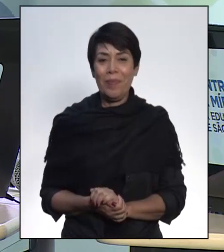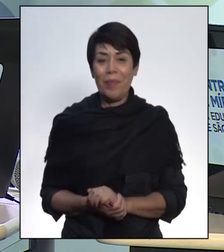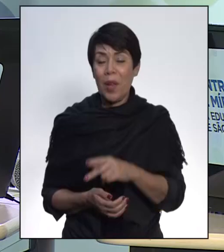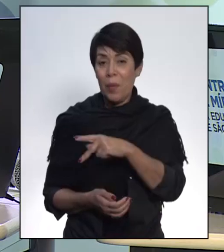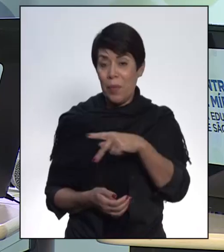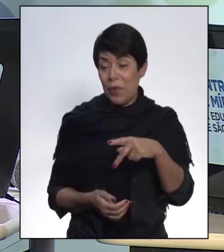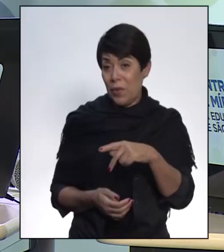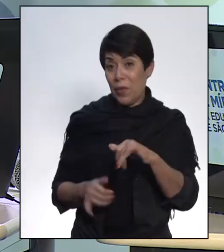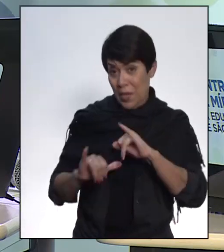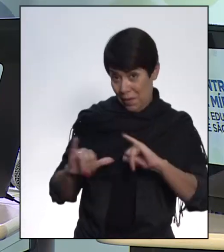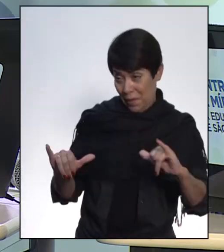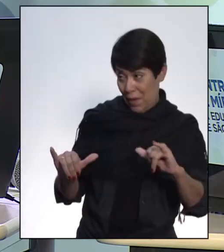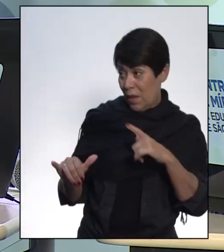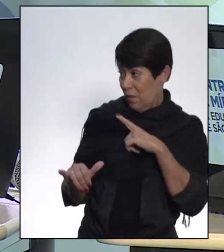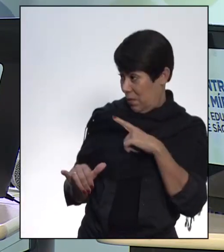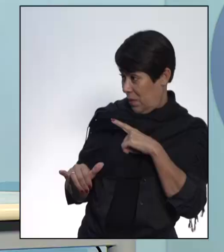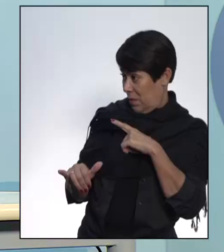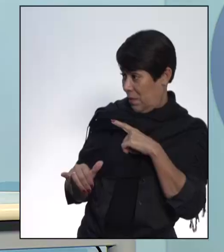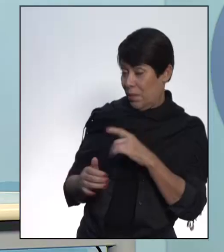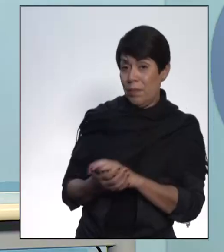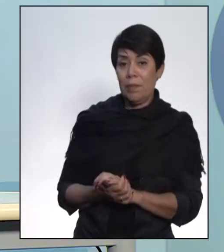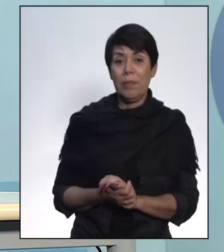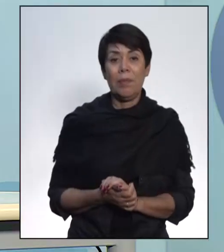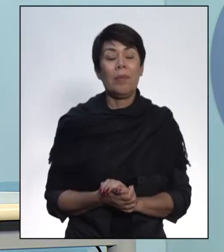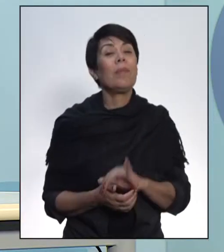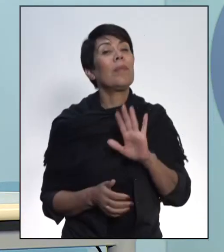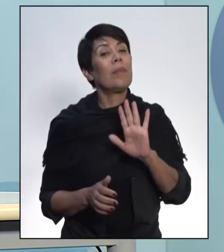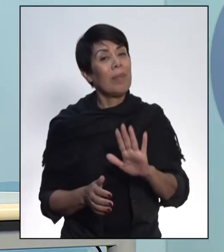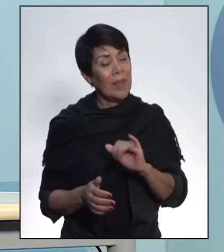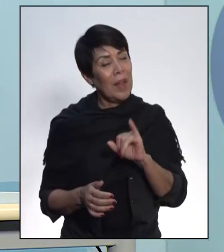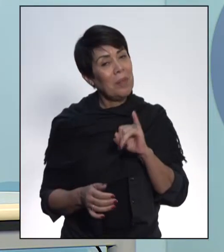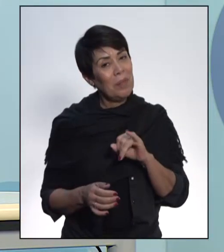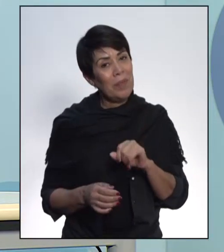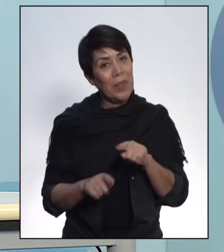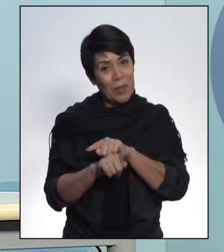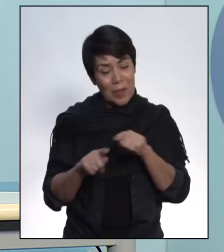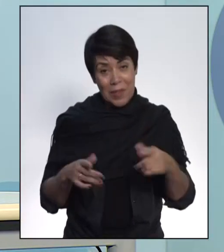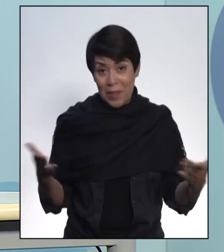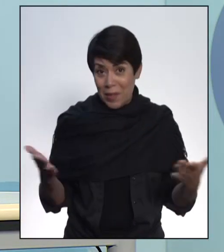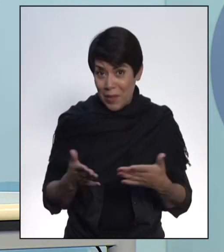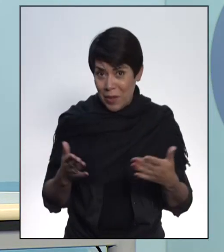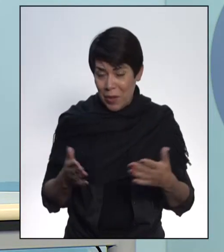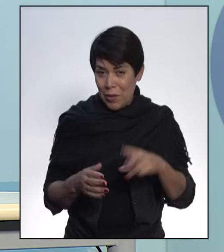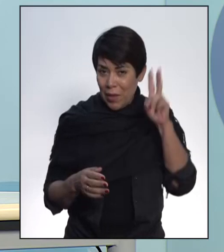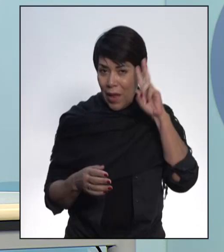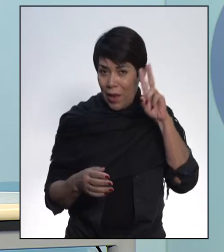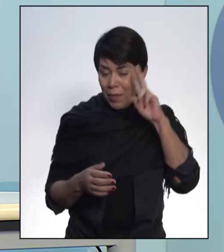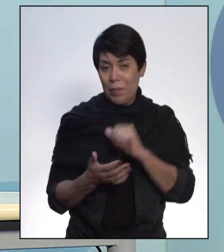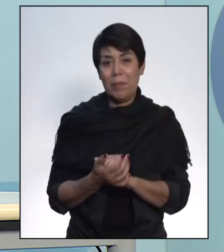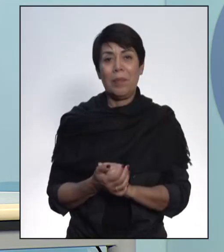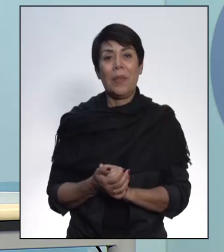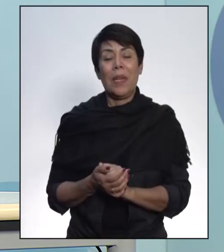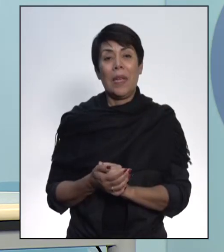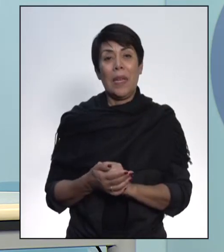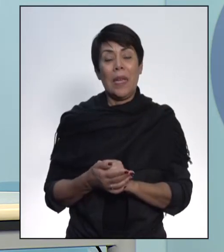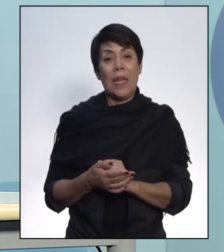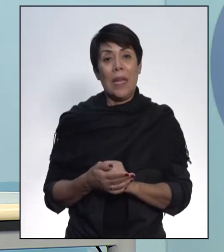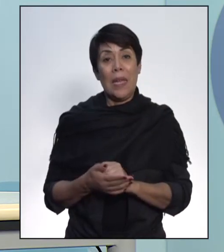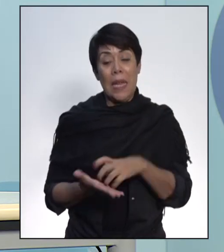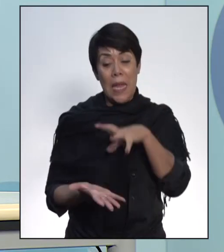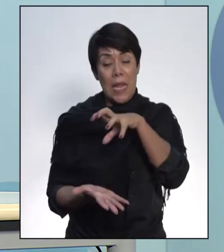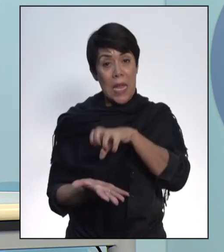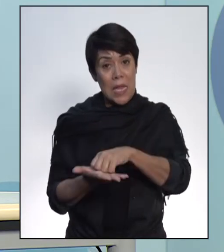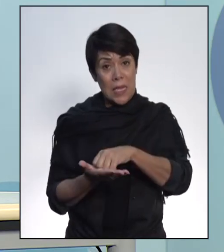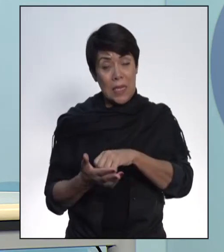Simone tem um recado? Sim, só reforçando vocês hoje, tá? É que em relação à inscrição do